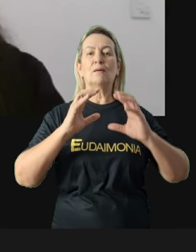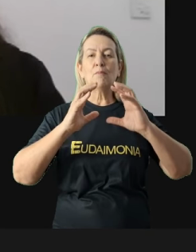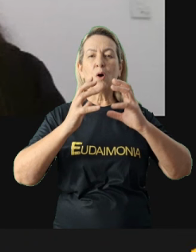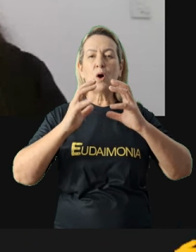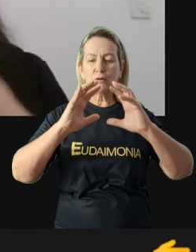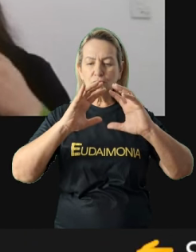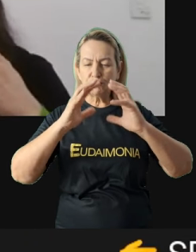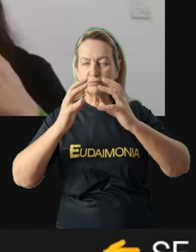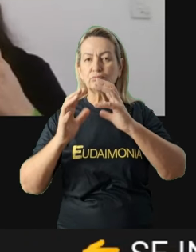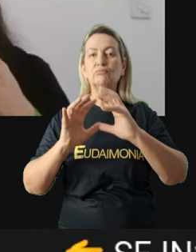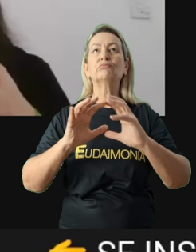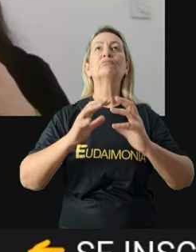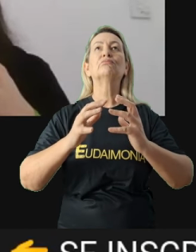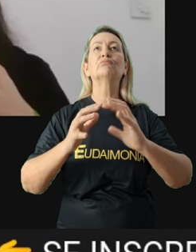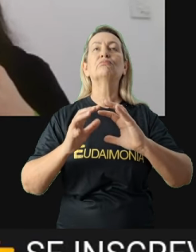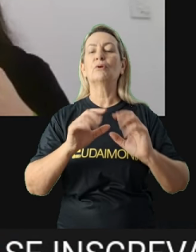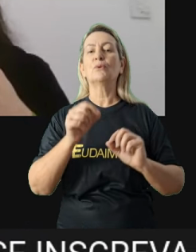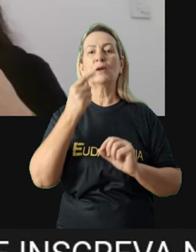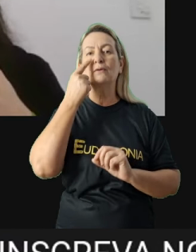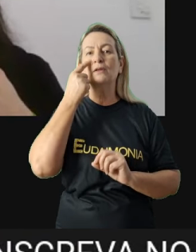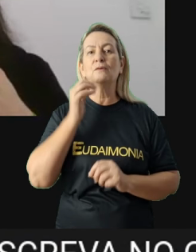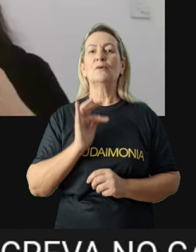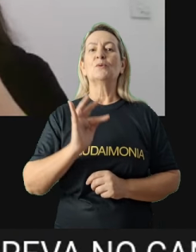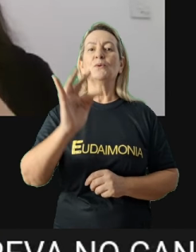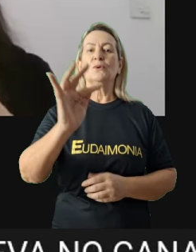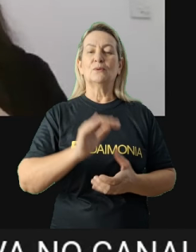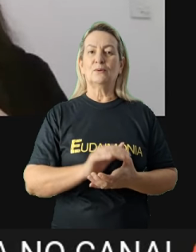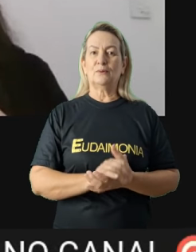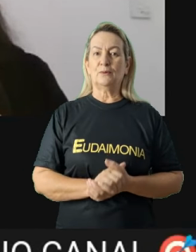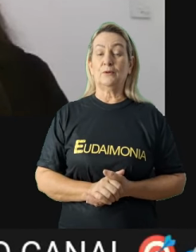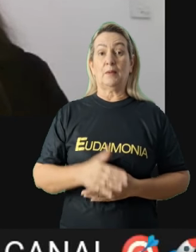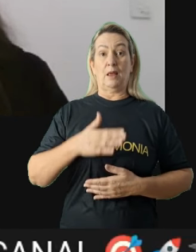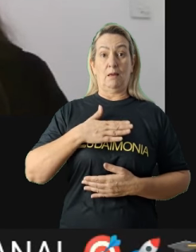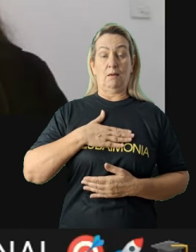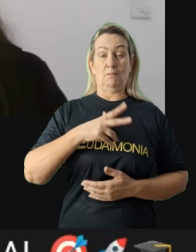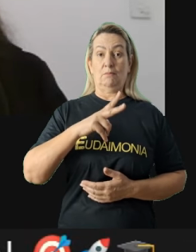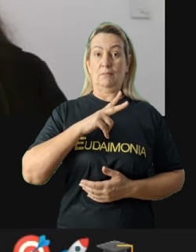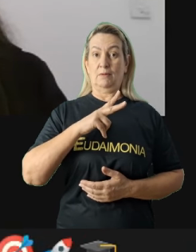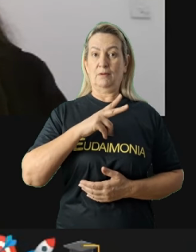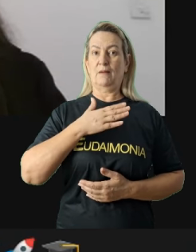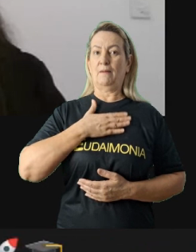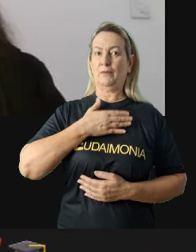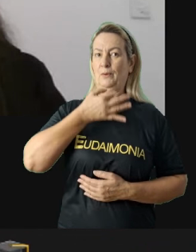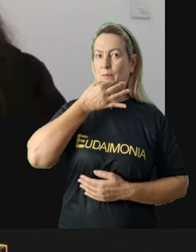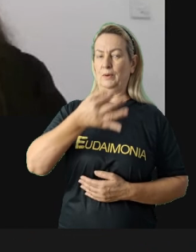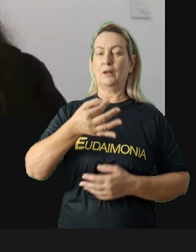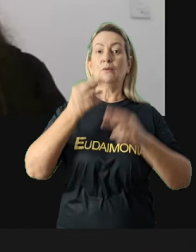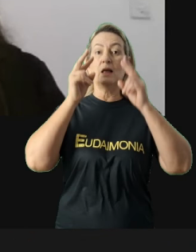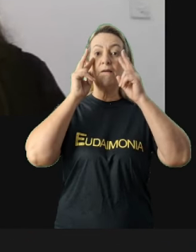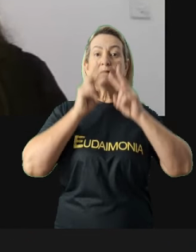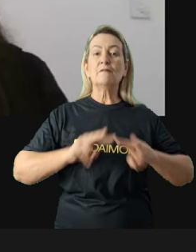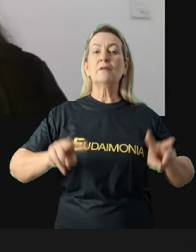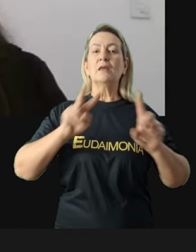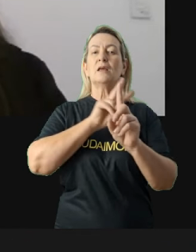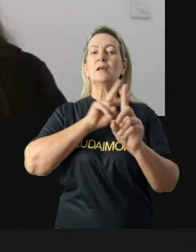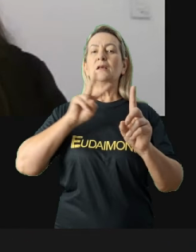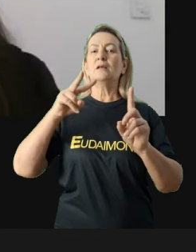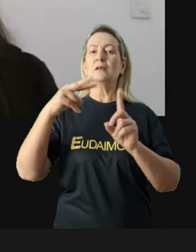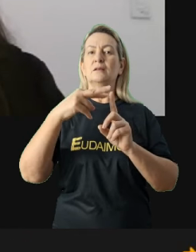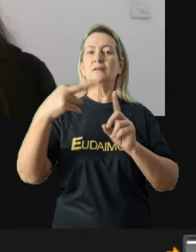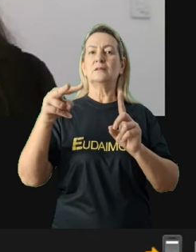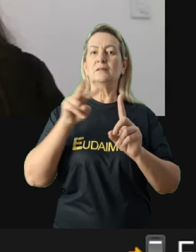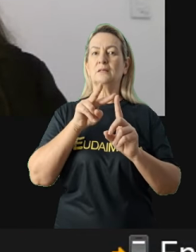você ligou a tua bola de cristal aí? Nós queremos saber, ué. Como é que vai ser amanhã? Como é que vai ser? Olha, Paulo, eu